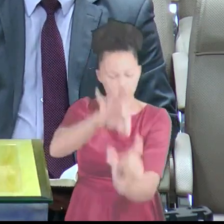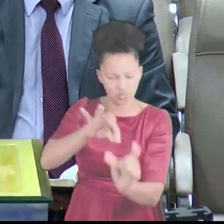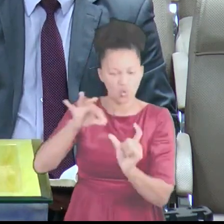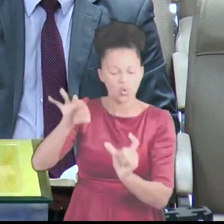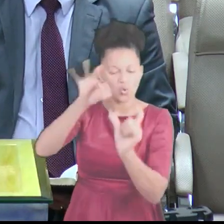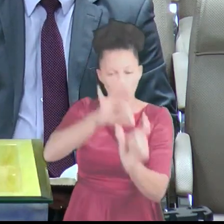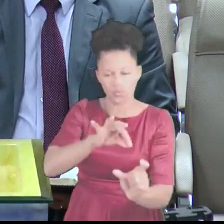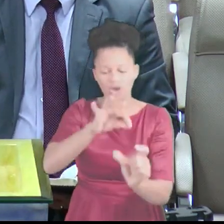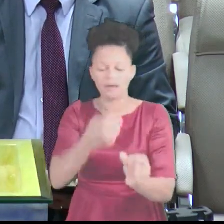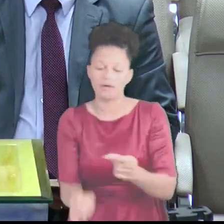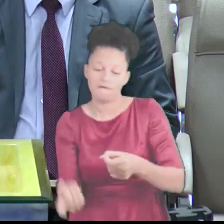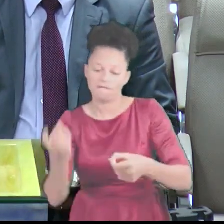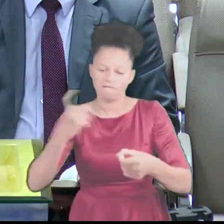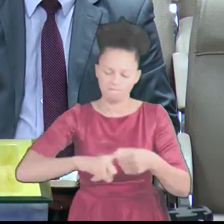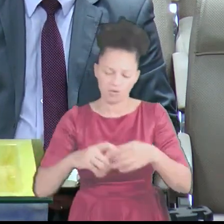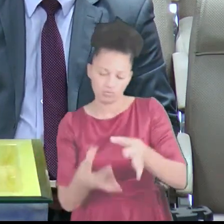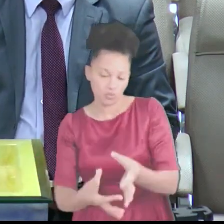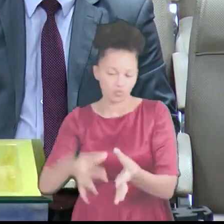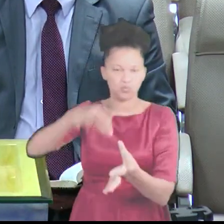de volta a vida.